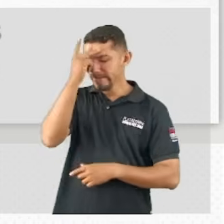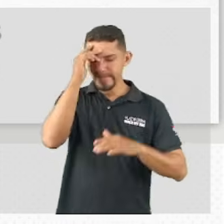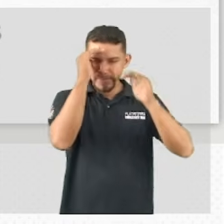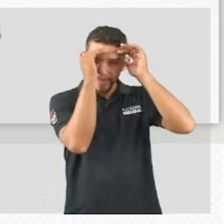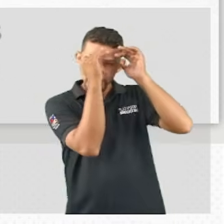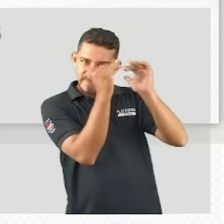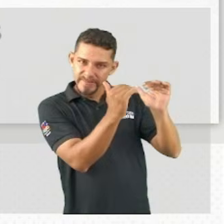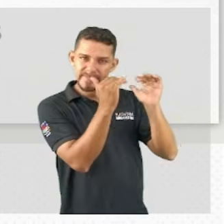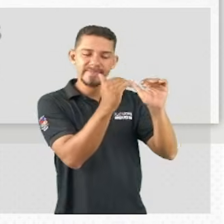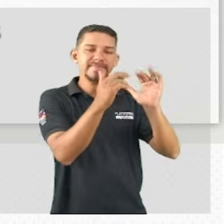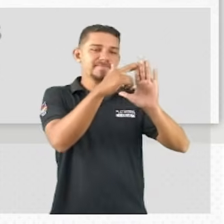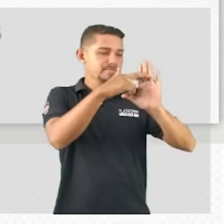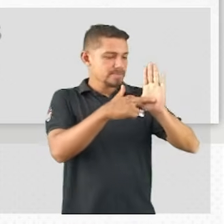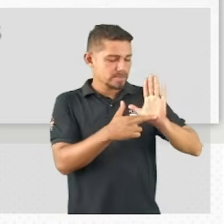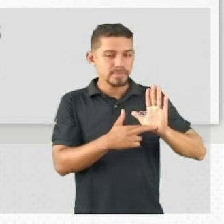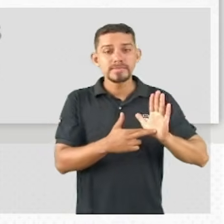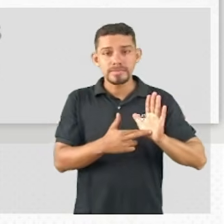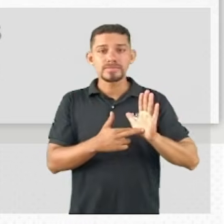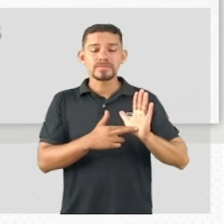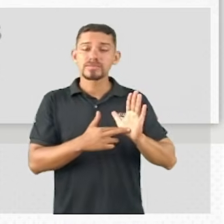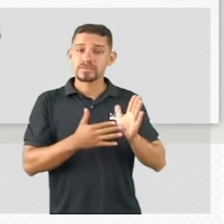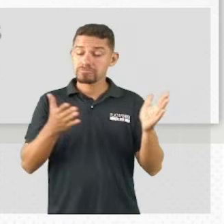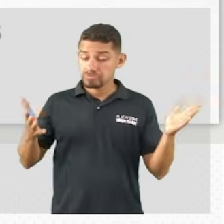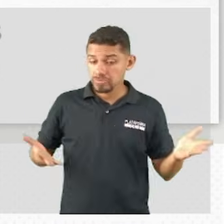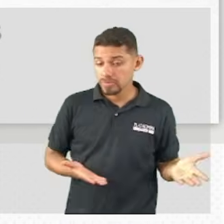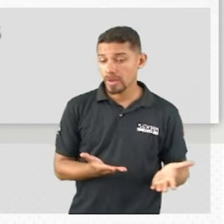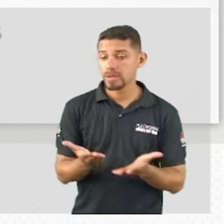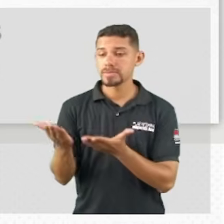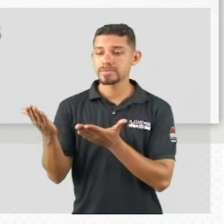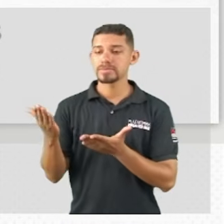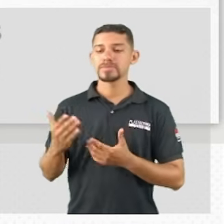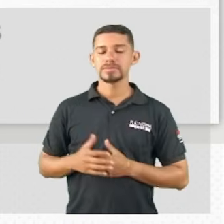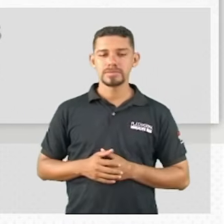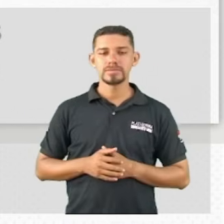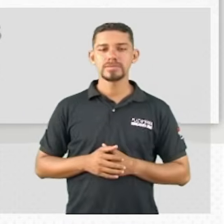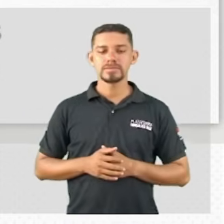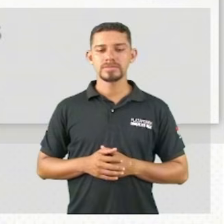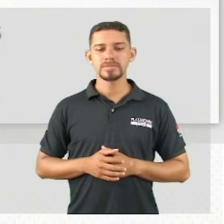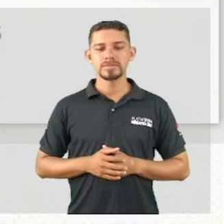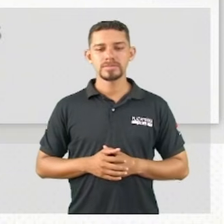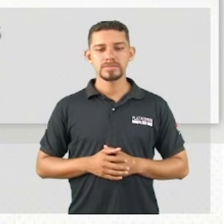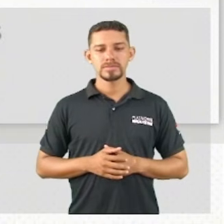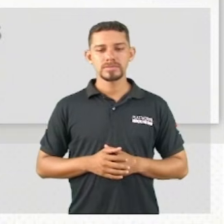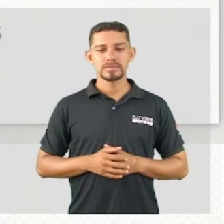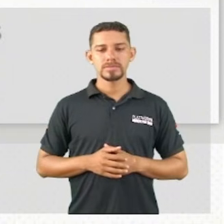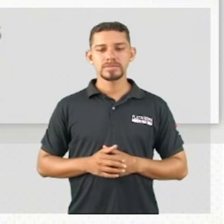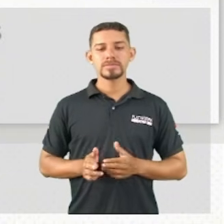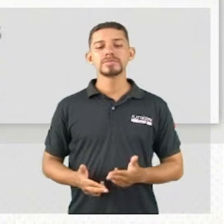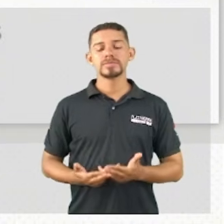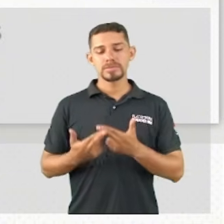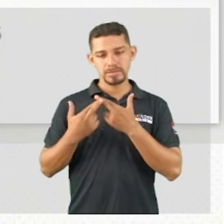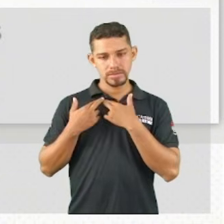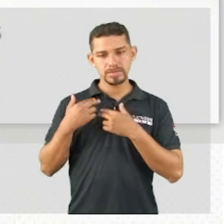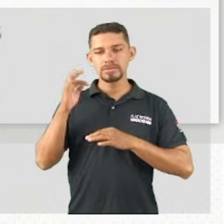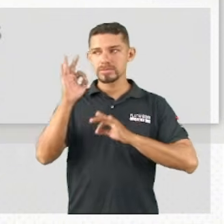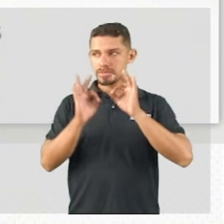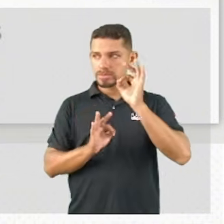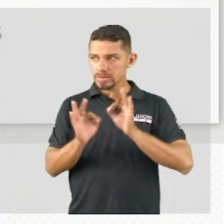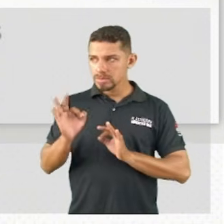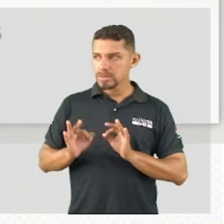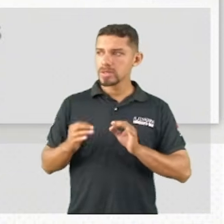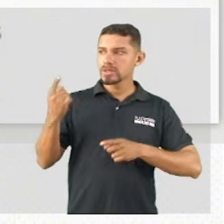obedecendo aquilo que vai estar sendo direcionado por esse moderador, né? É o responsável por organizar o